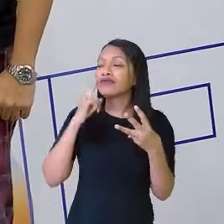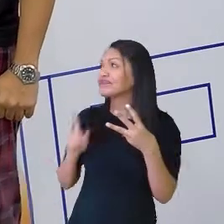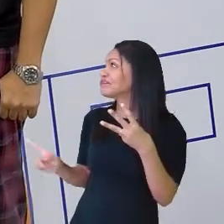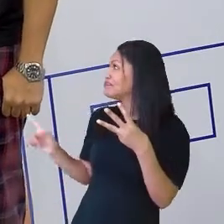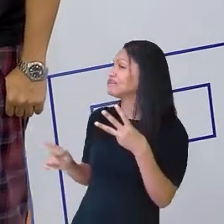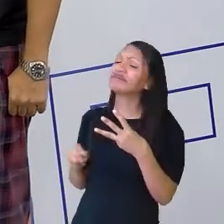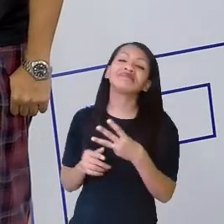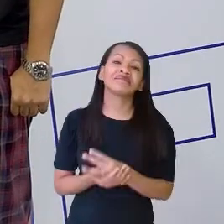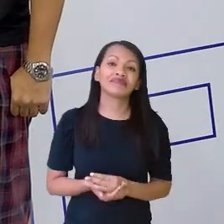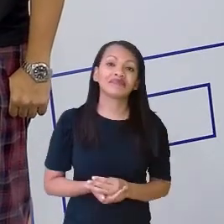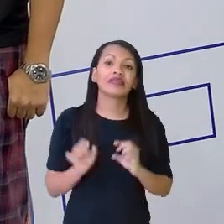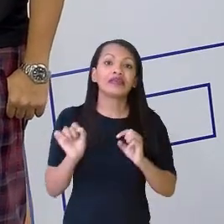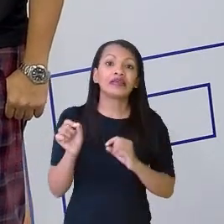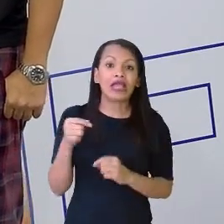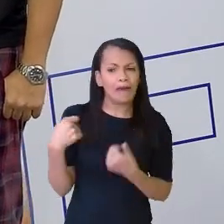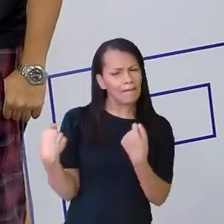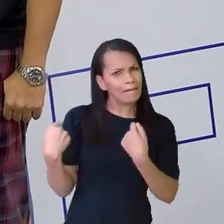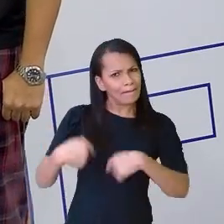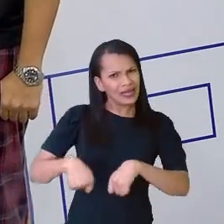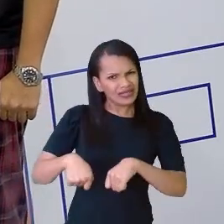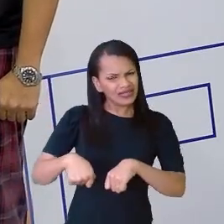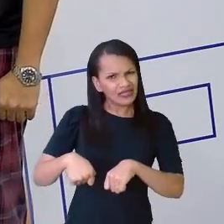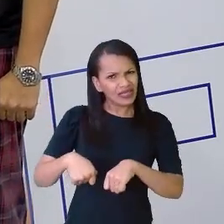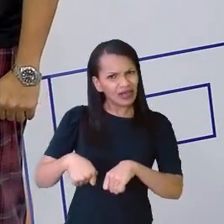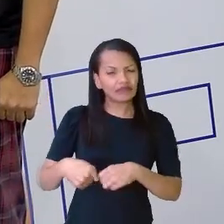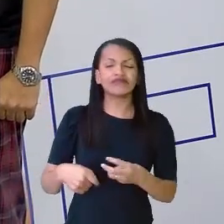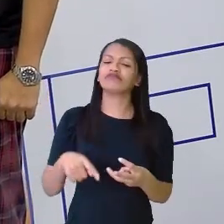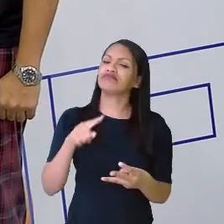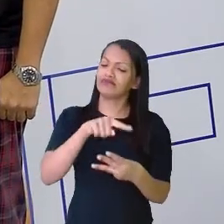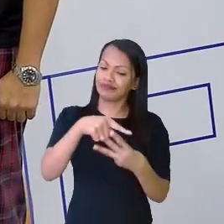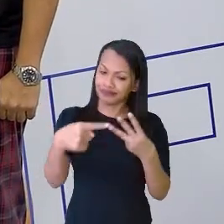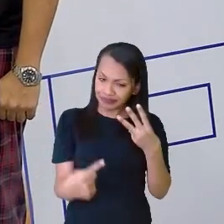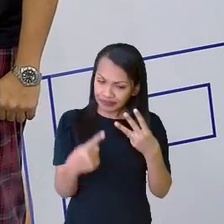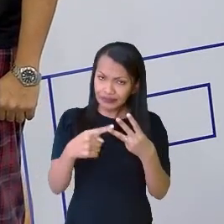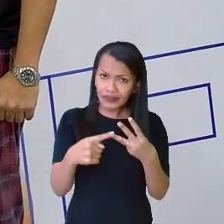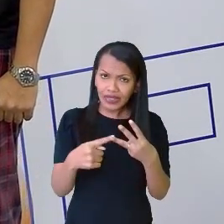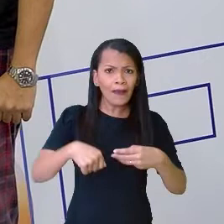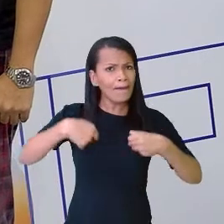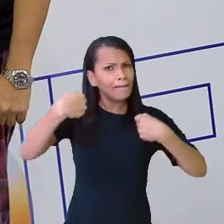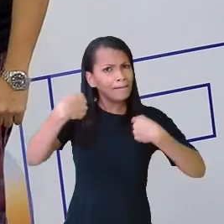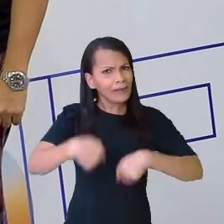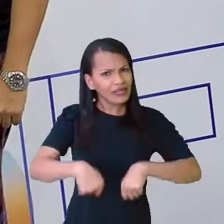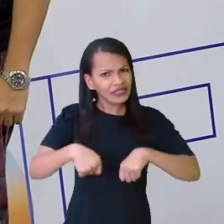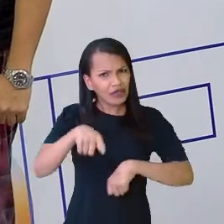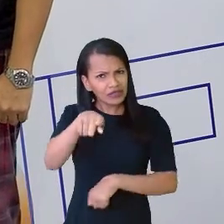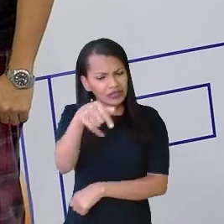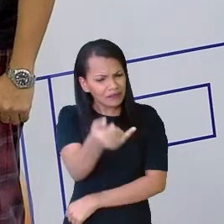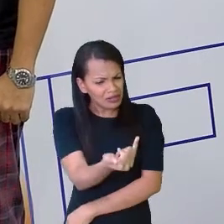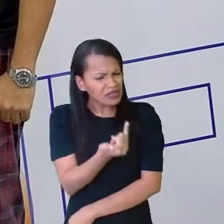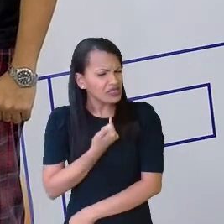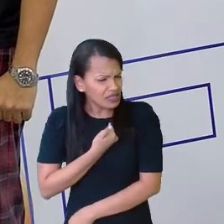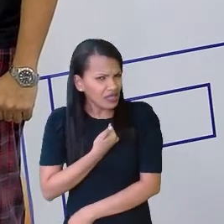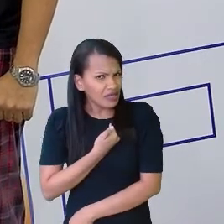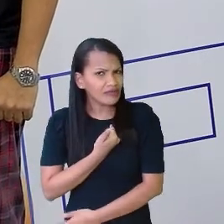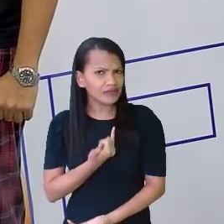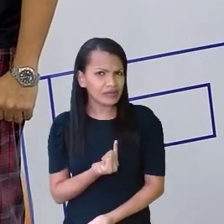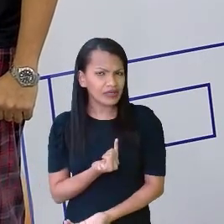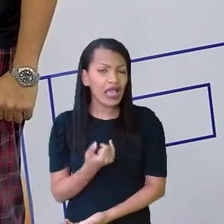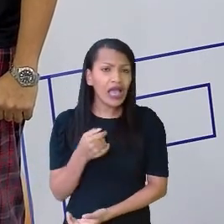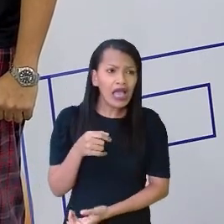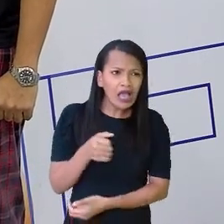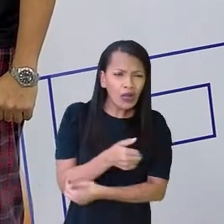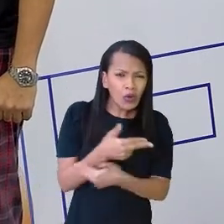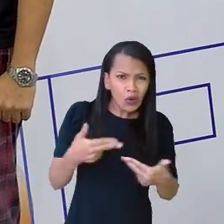a peneira da necessidade. Realmente é necessário contar isso? Vai trazer